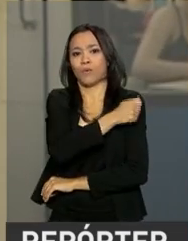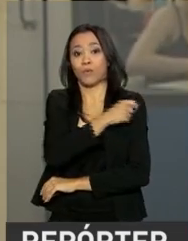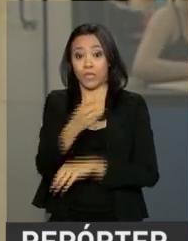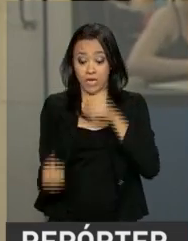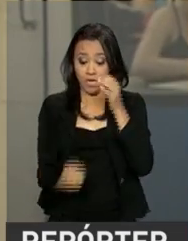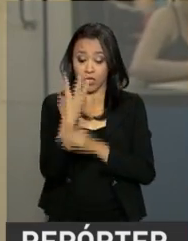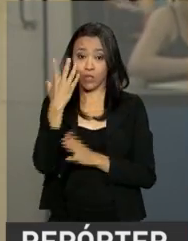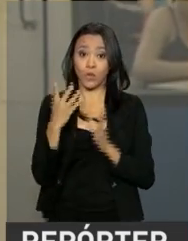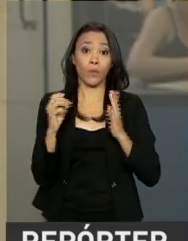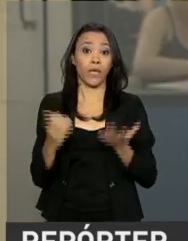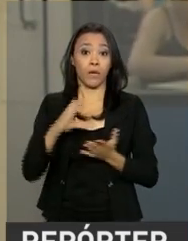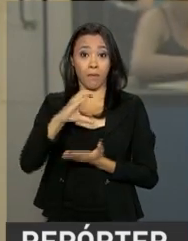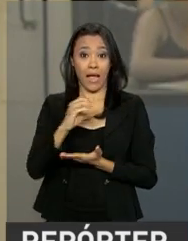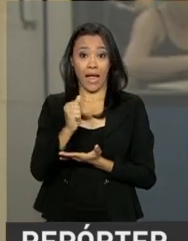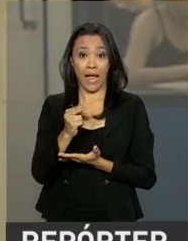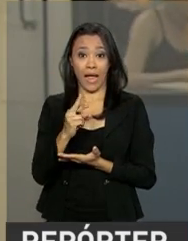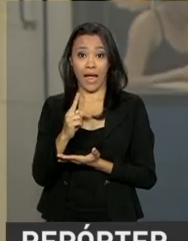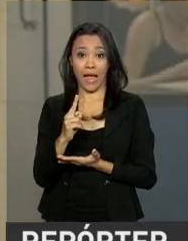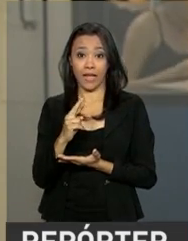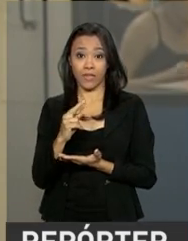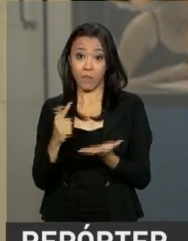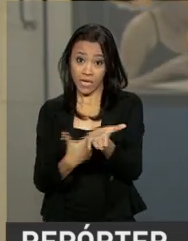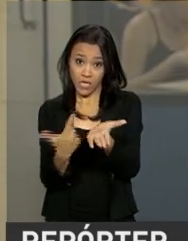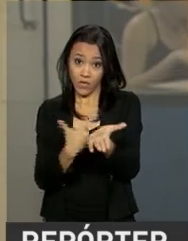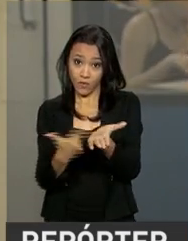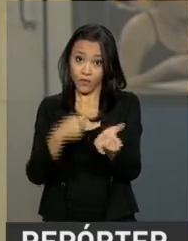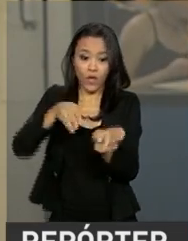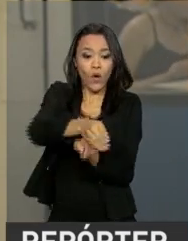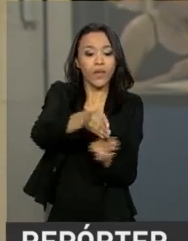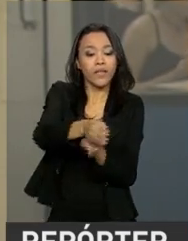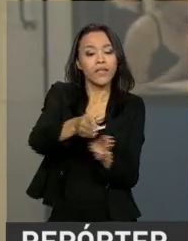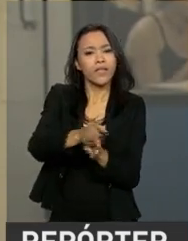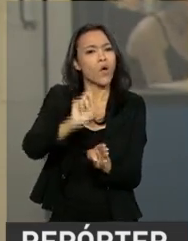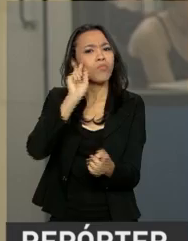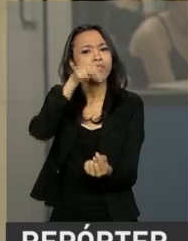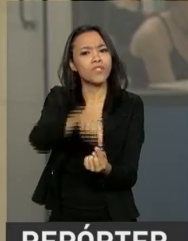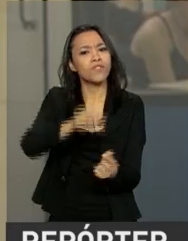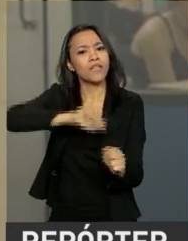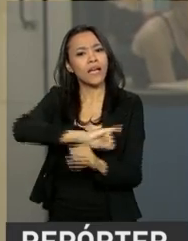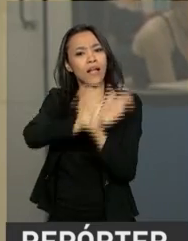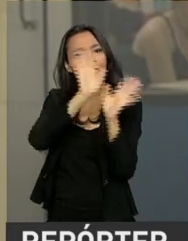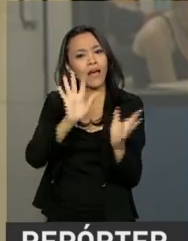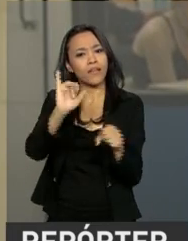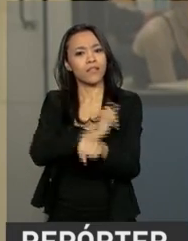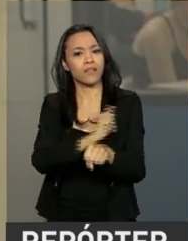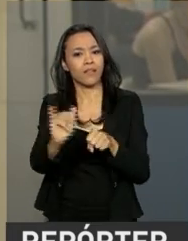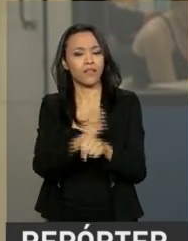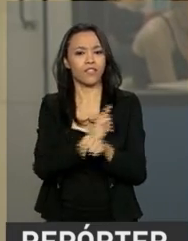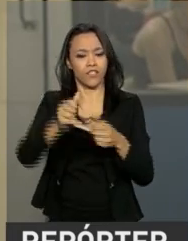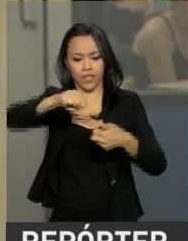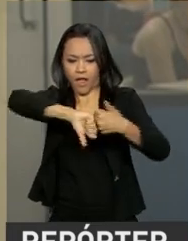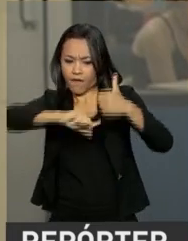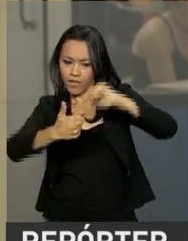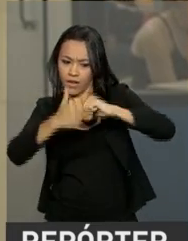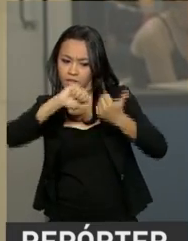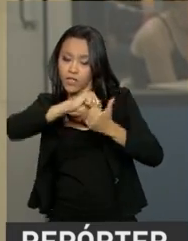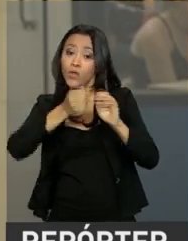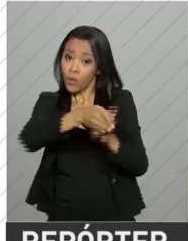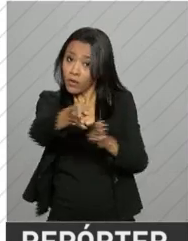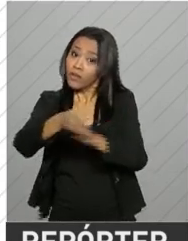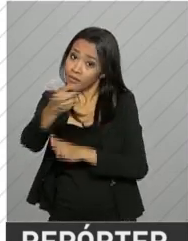do participante da redação do Enem A ideia é tornar mais transparente a metodologia de avaliação e orientar os